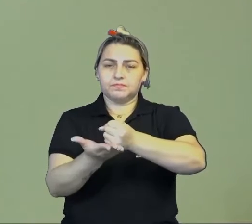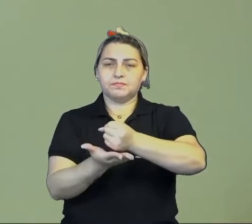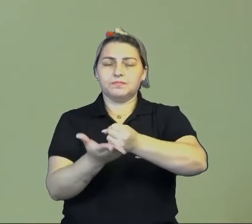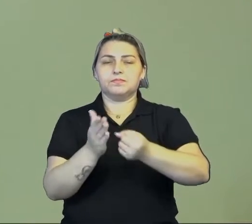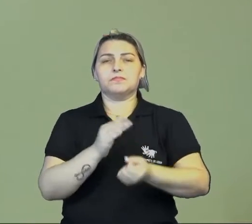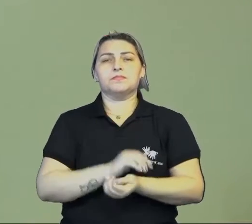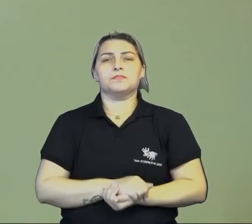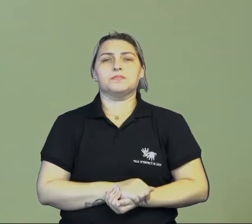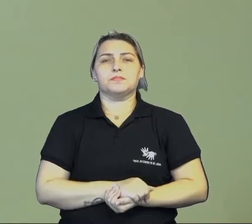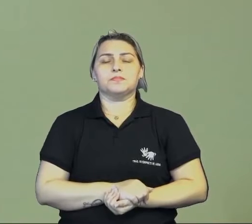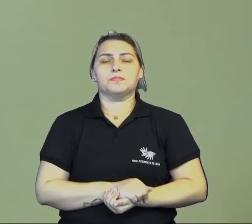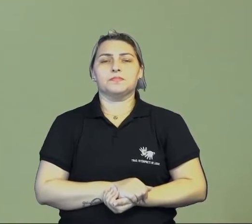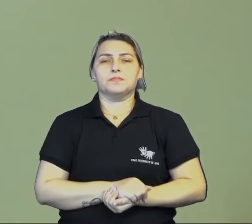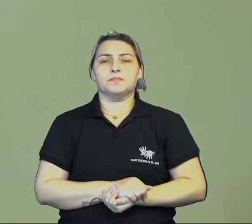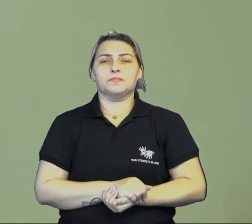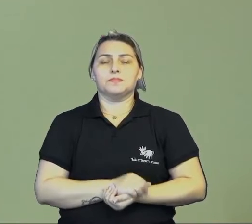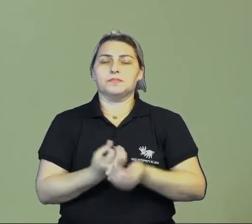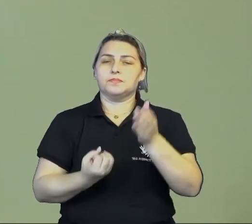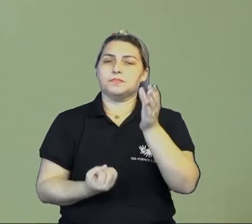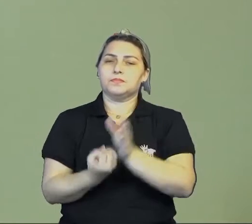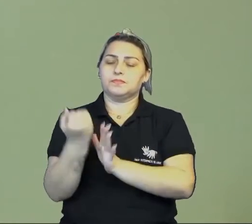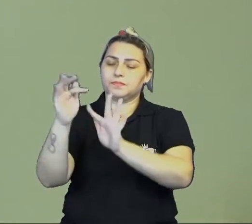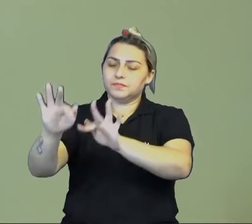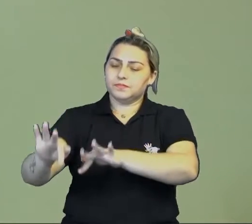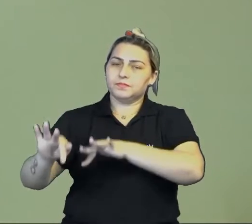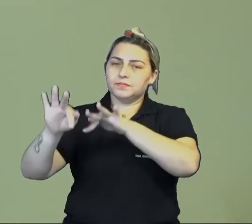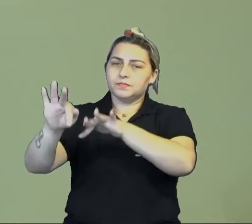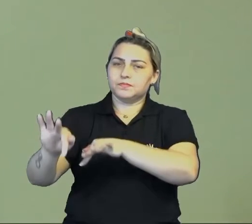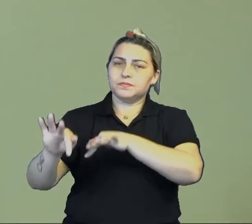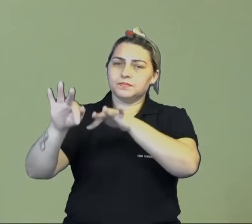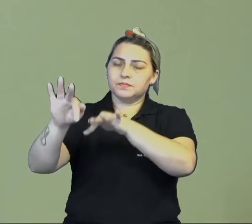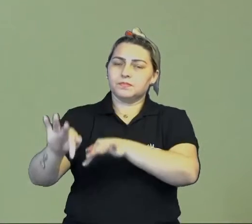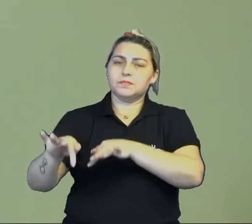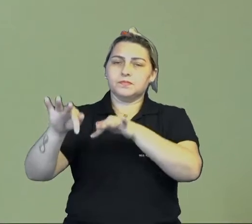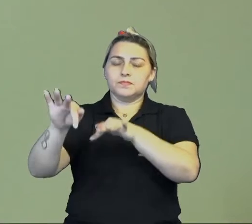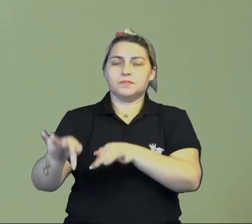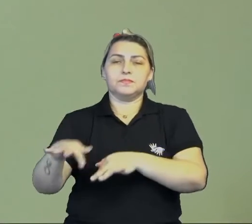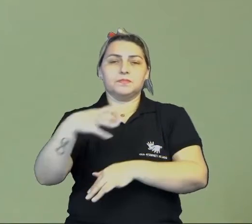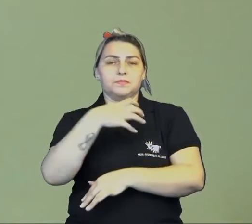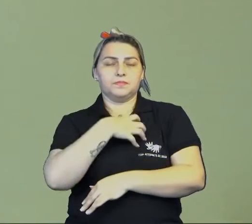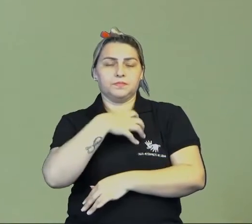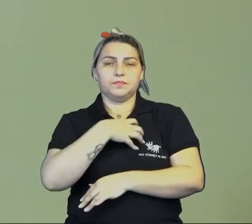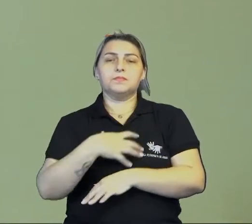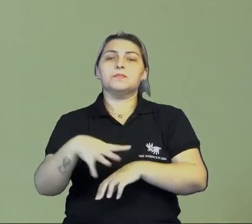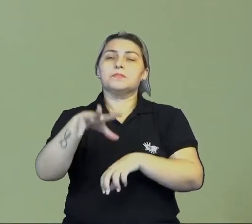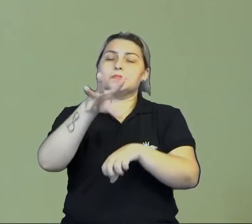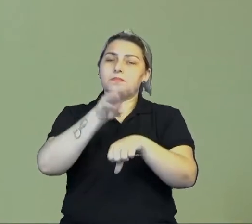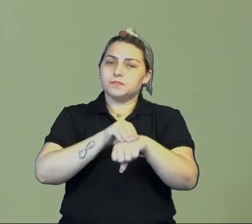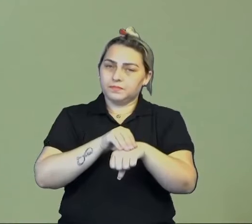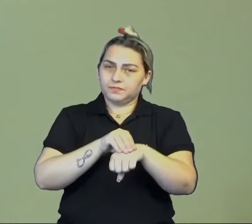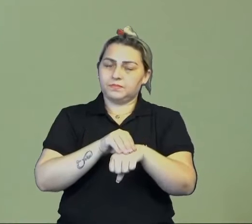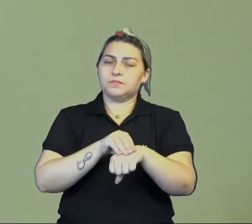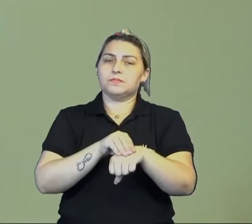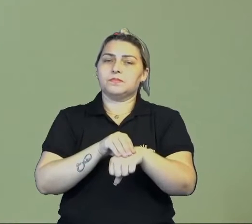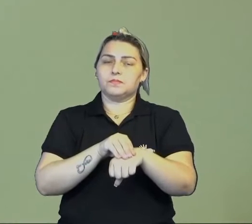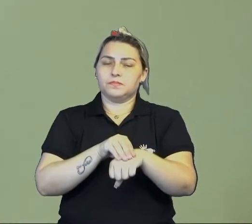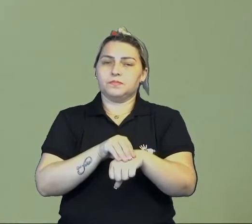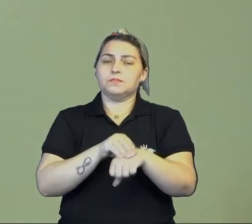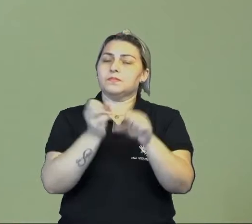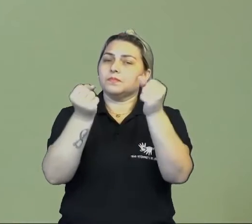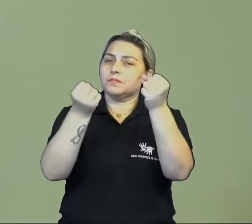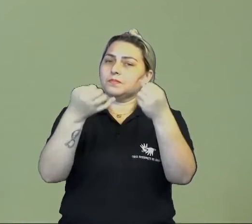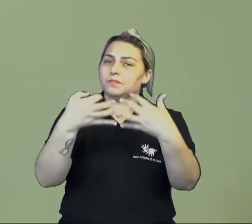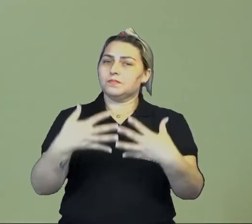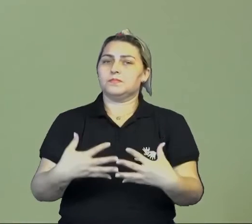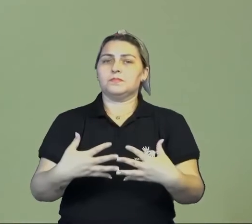digamos assim, do modo de produção feudal que dispunha de uma forma de conhecimento, de uma forma de explicar